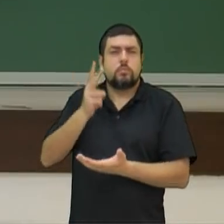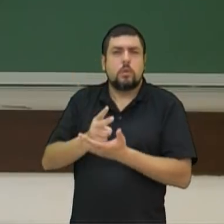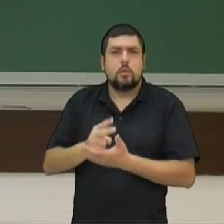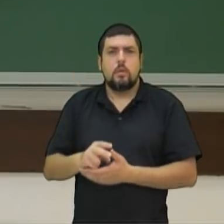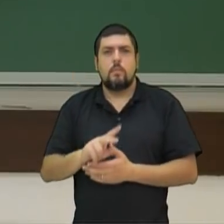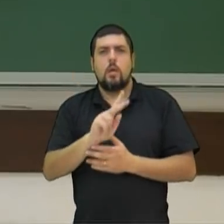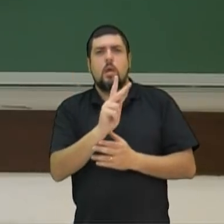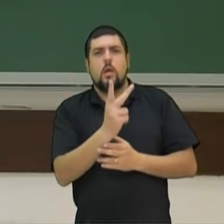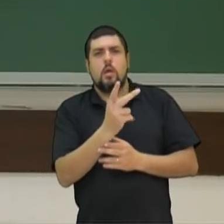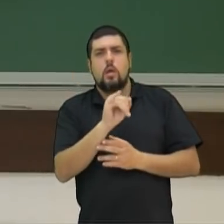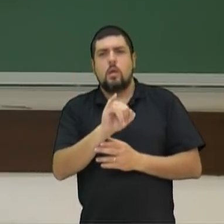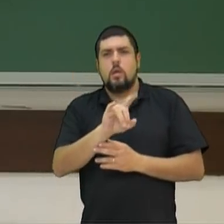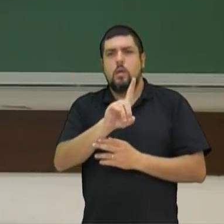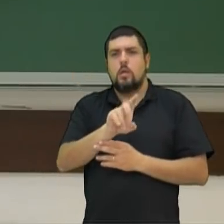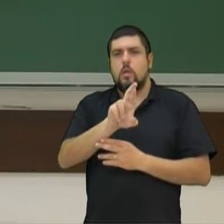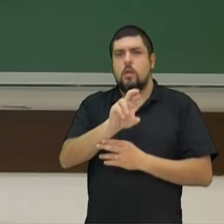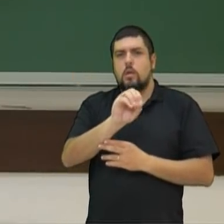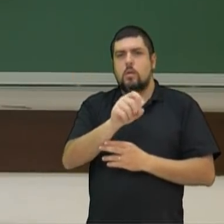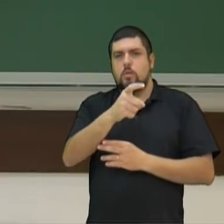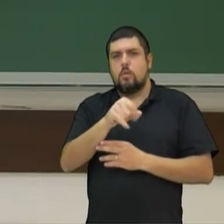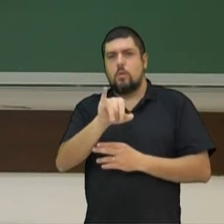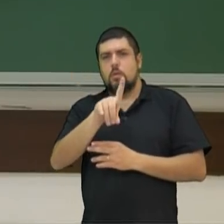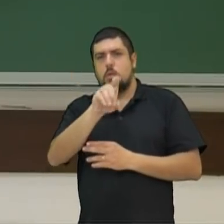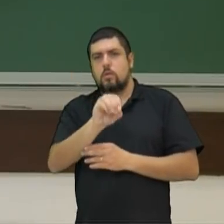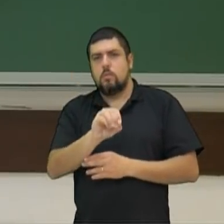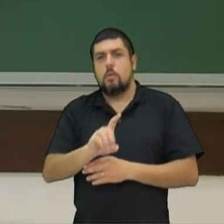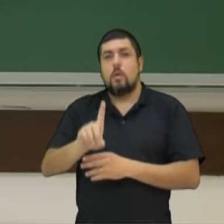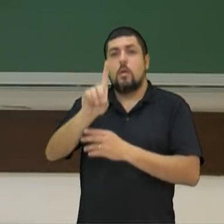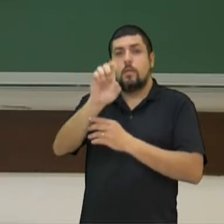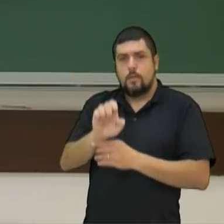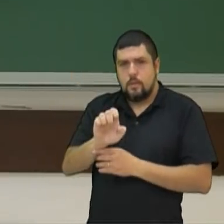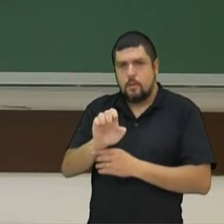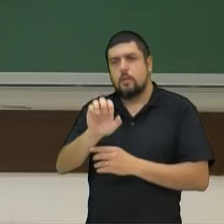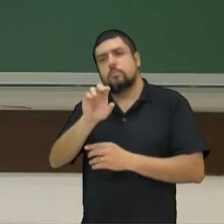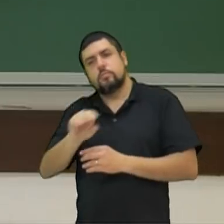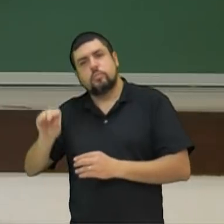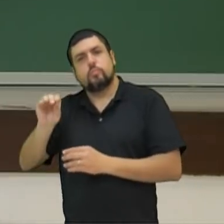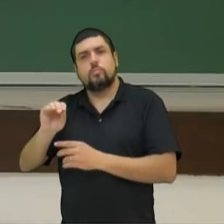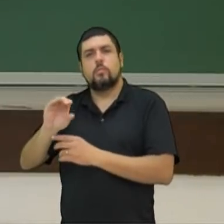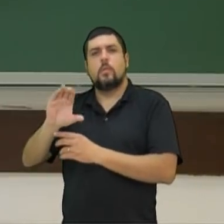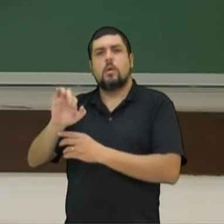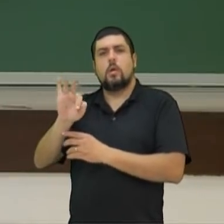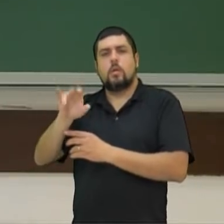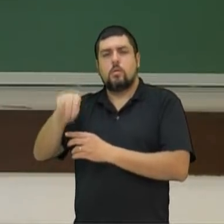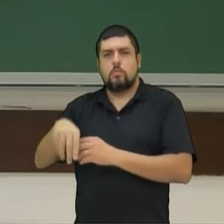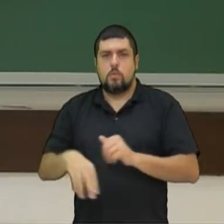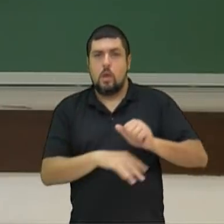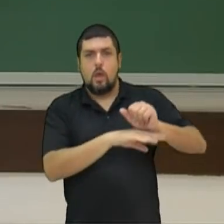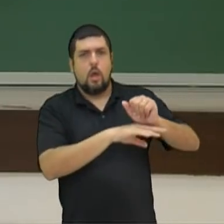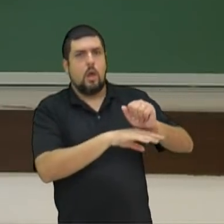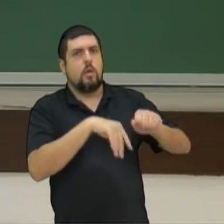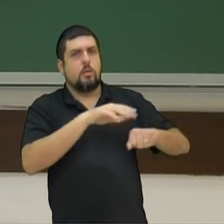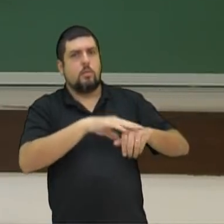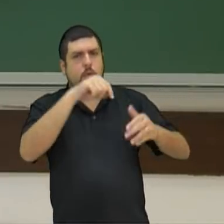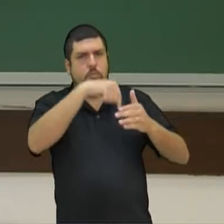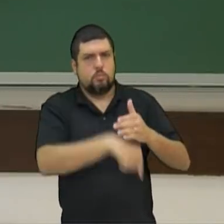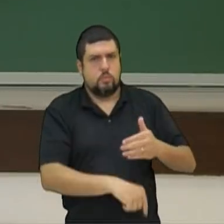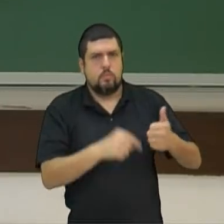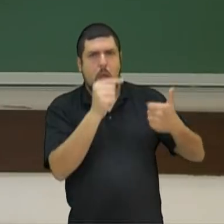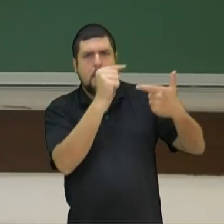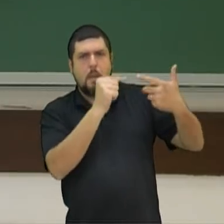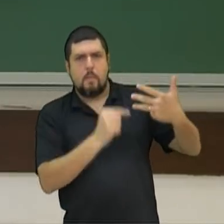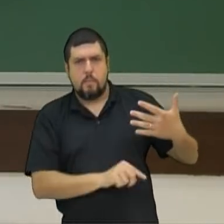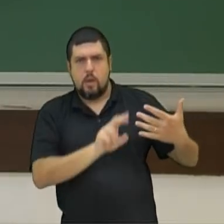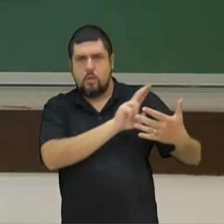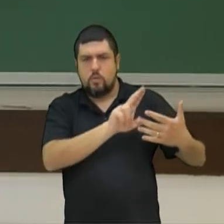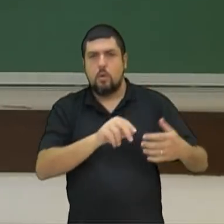Hidróxido de e o cátion. Acabou. Ácido é um pouco mais complexo, precisa de uma atenção melhor.